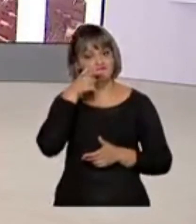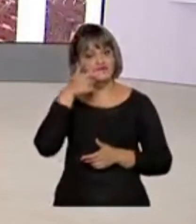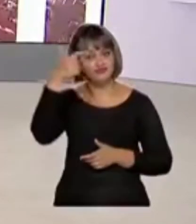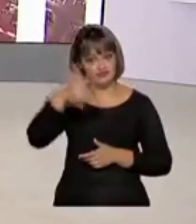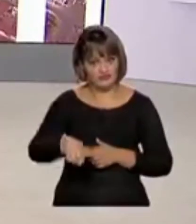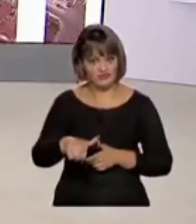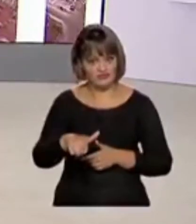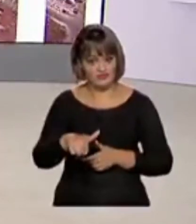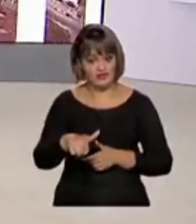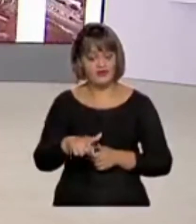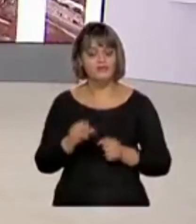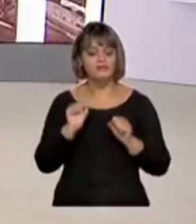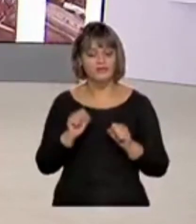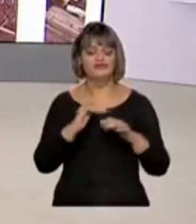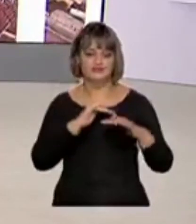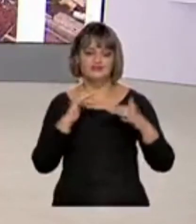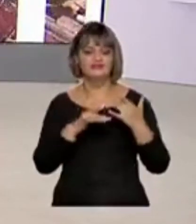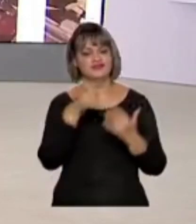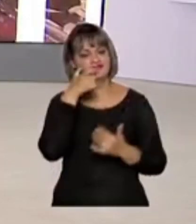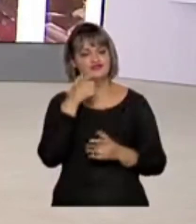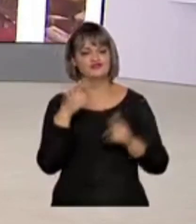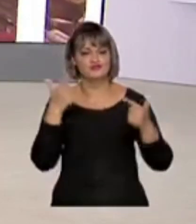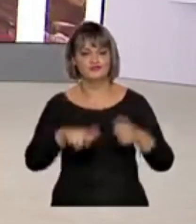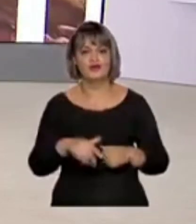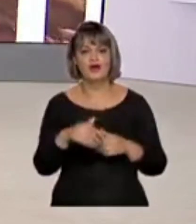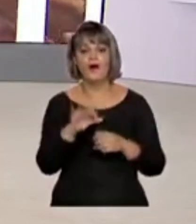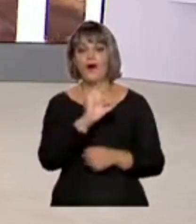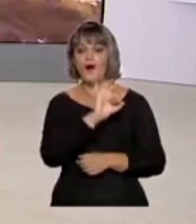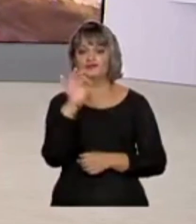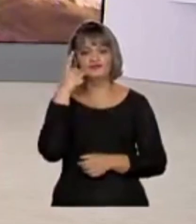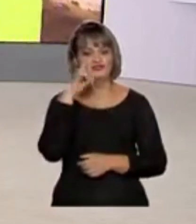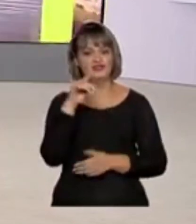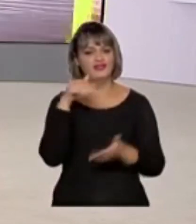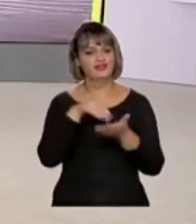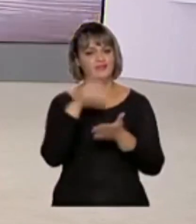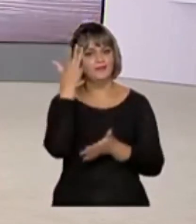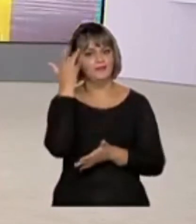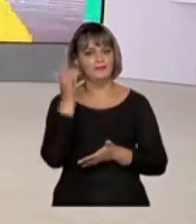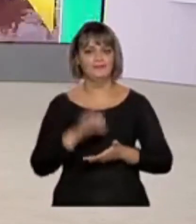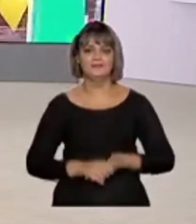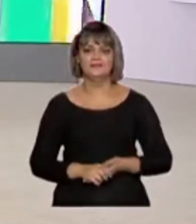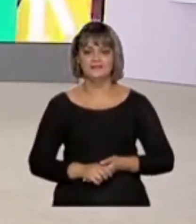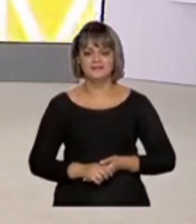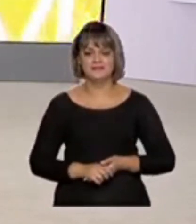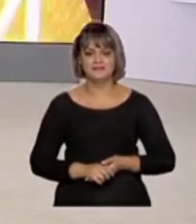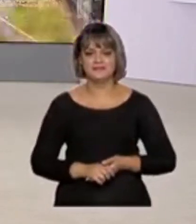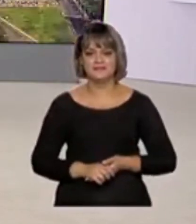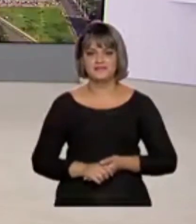essas reportagens, acesse as nossas redes sociais. Para você, um ótimo dia e até amanhã.